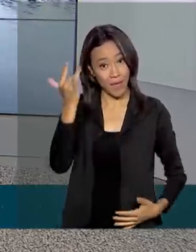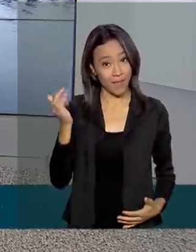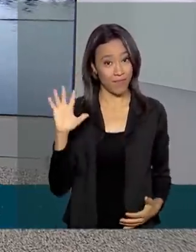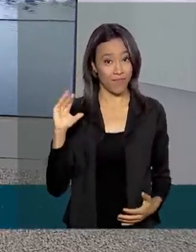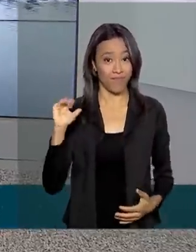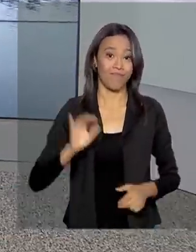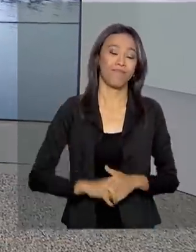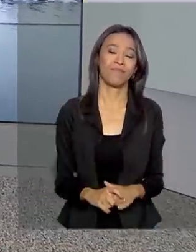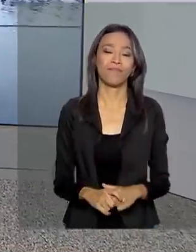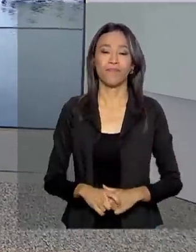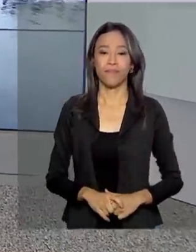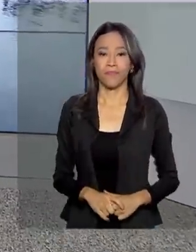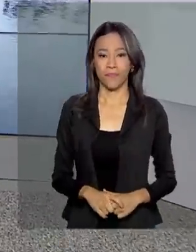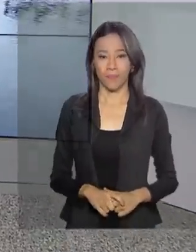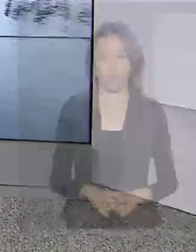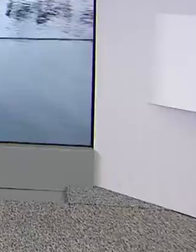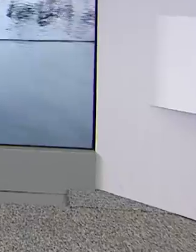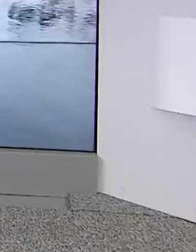tal